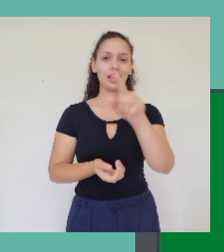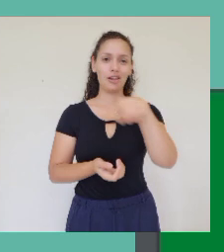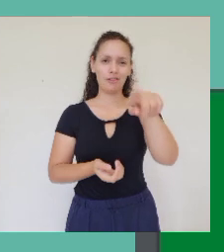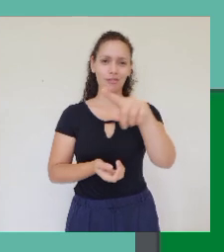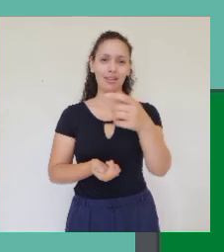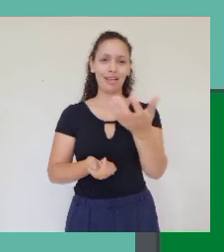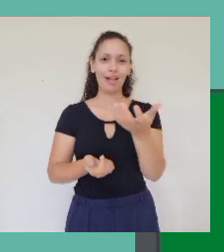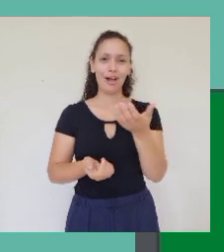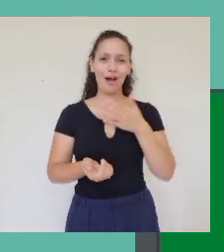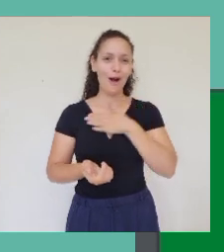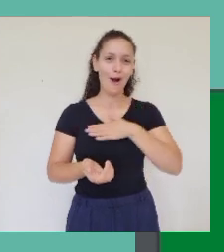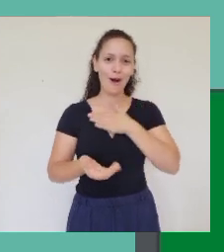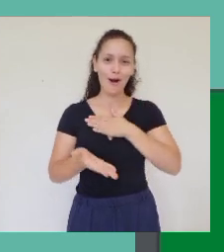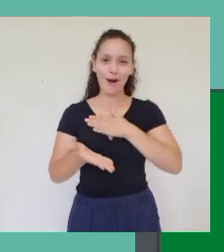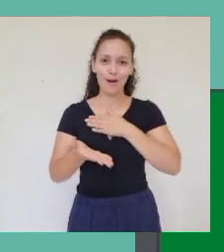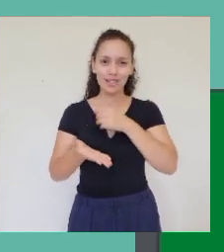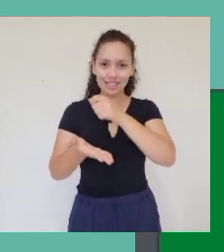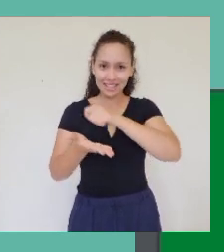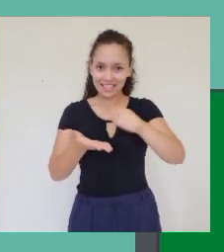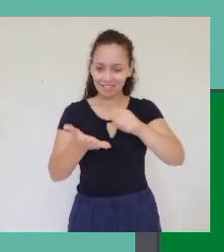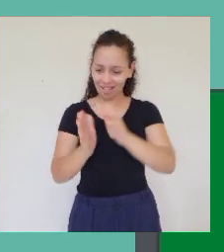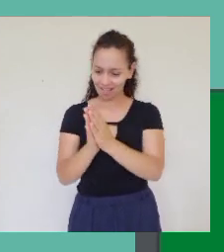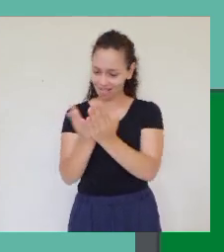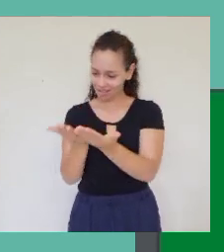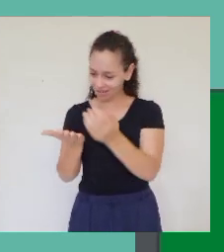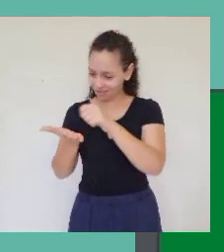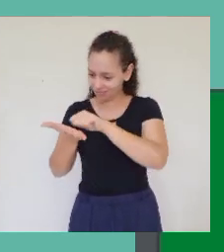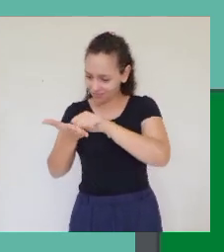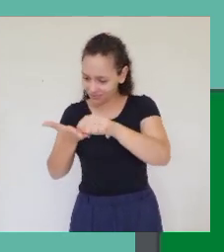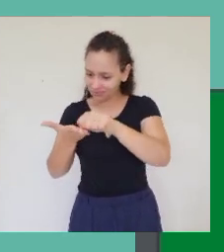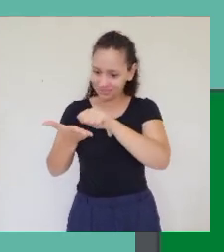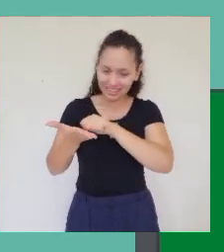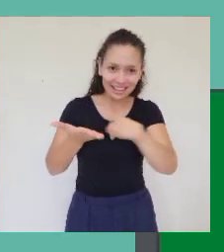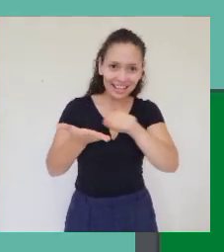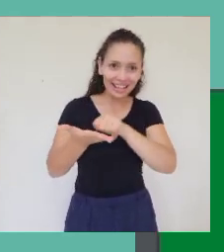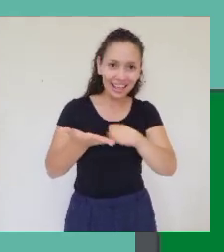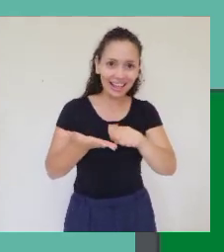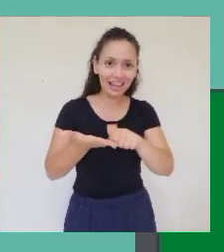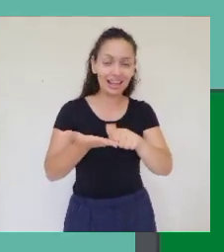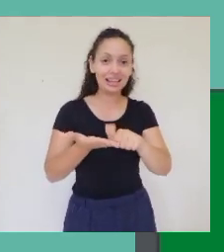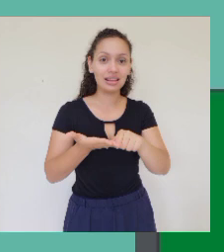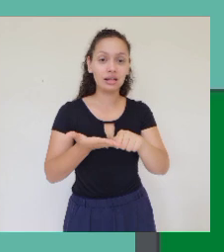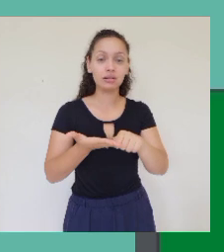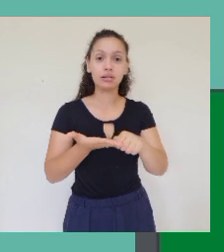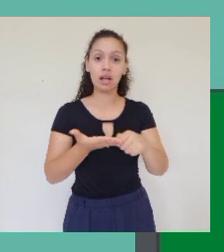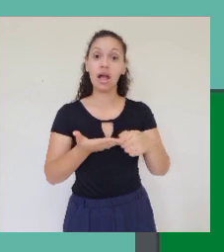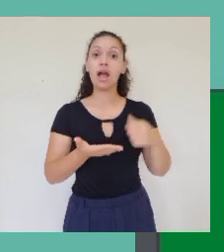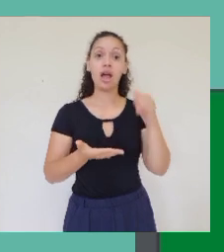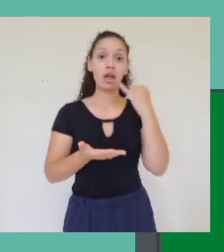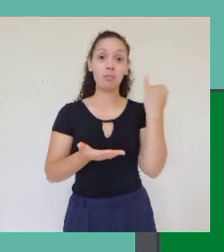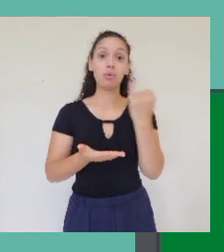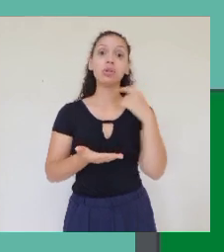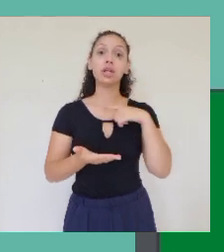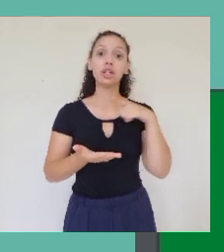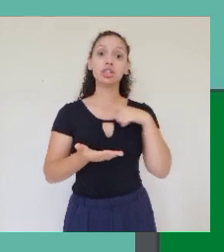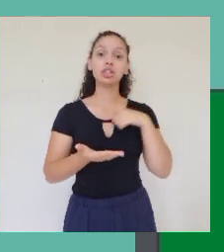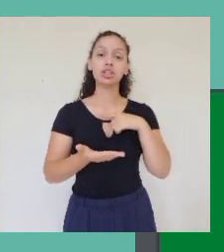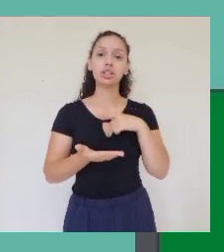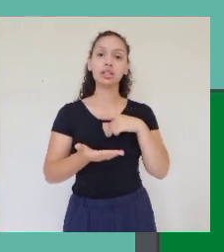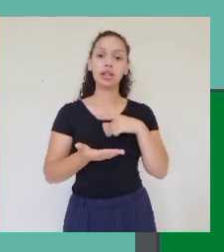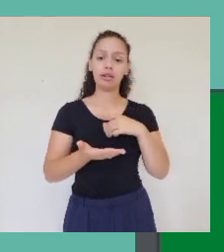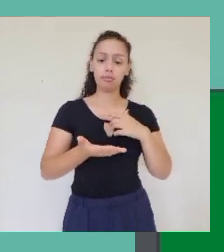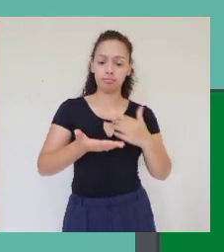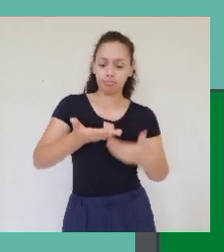marcar, o ideal é que você tenha uma prancheta. Ah, não tem uma prancheta. Pega um caderno, coloca em cima, né, para você ir